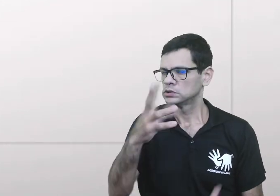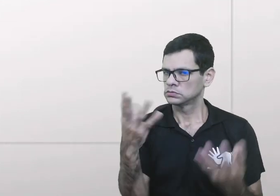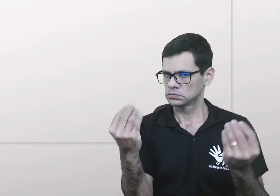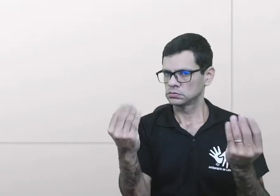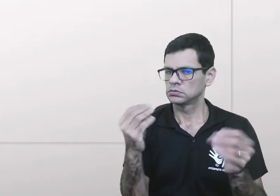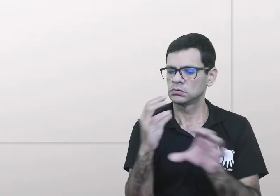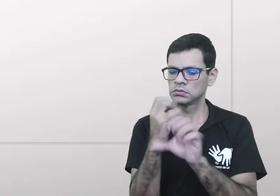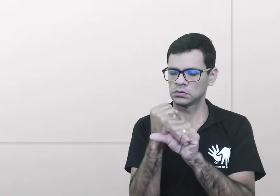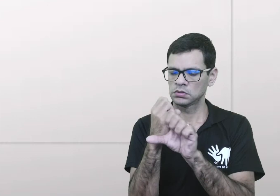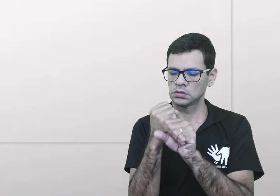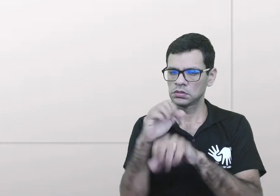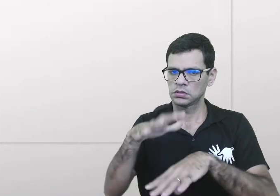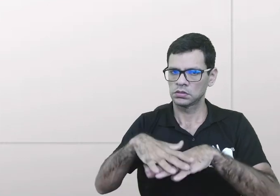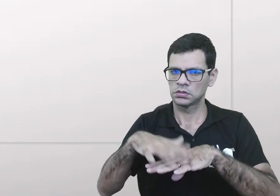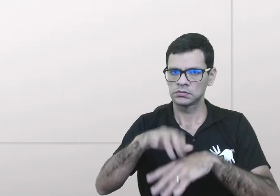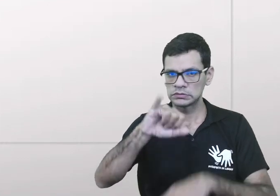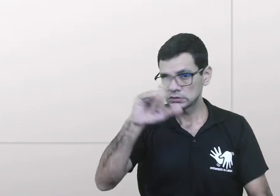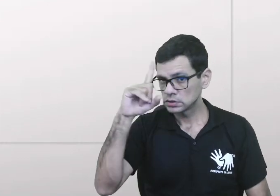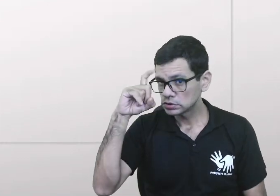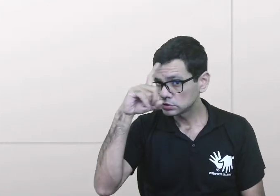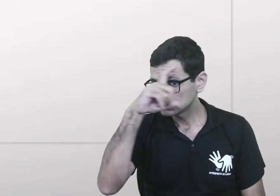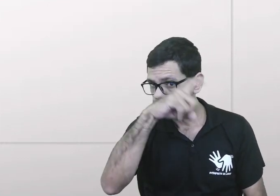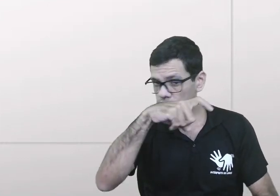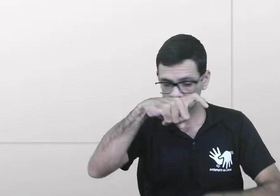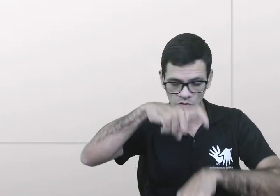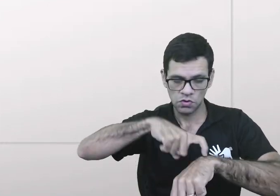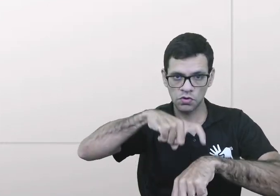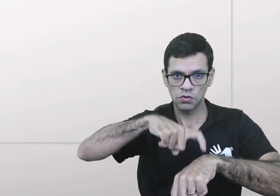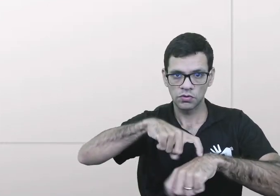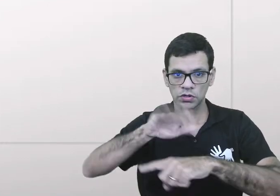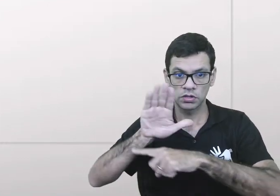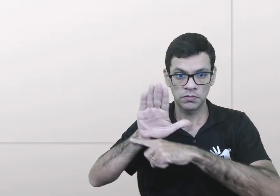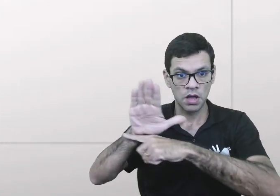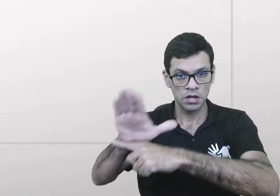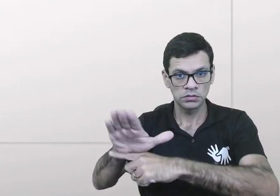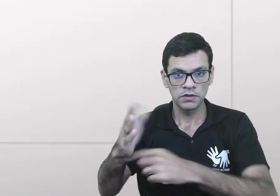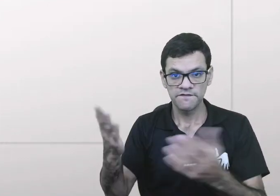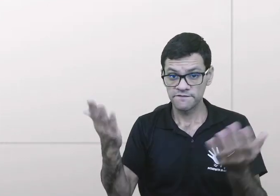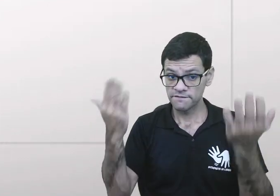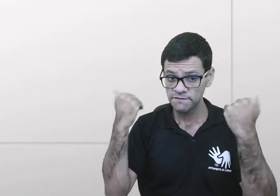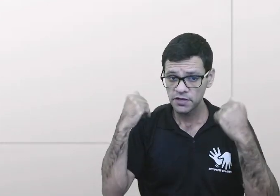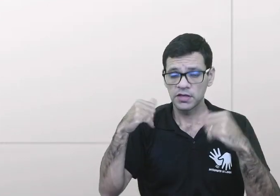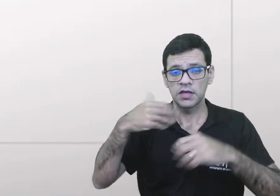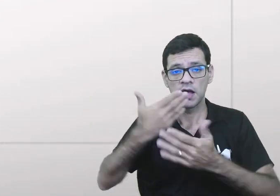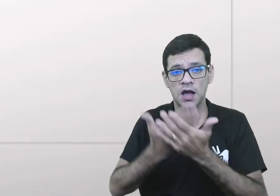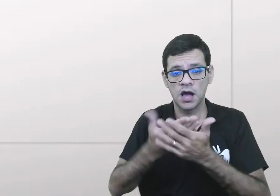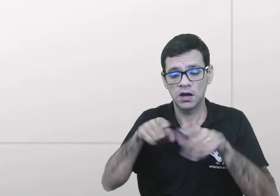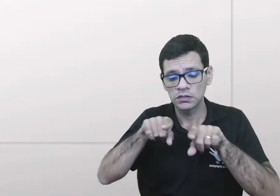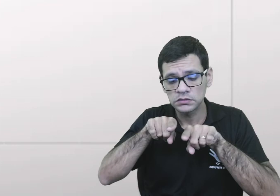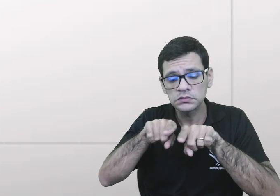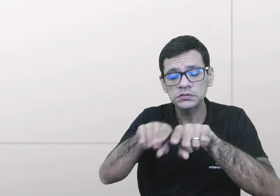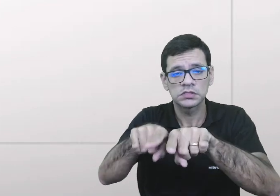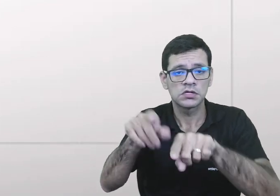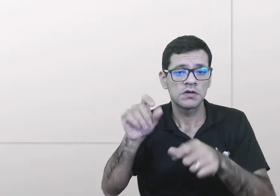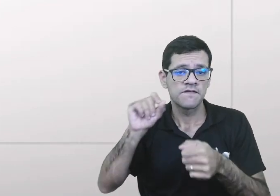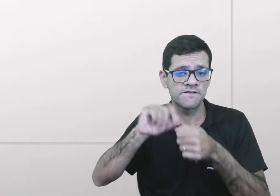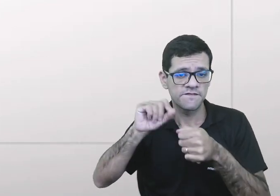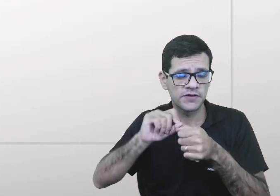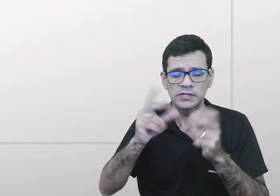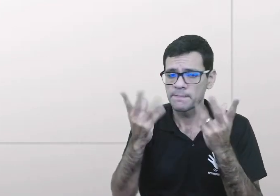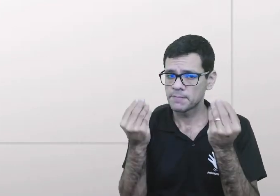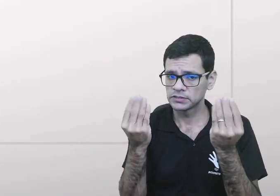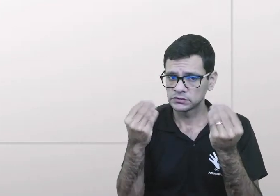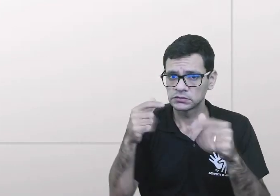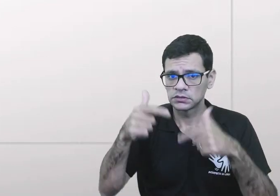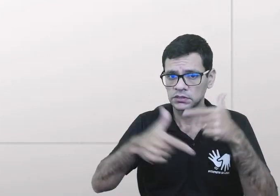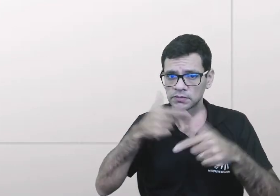tiverem qualquer dificuldade, me procurem sempre nos horários de atendimento. Venham para as aulas síncronas que a gente vai fazer bastante exercício. Vai ser bom